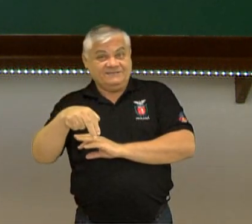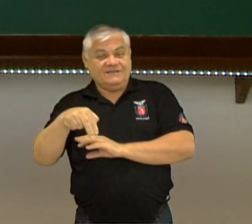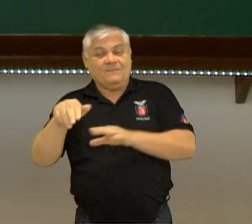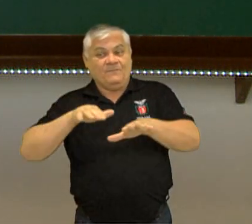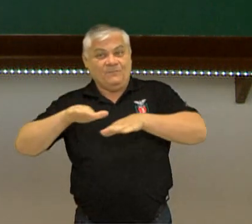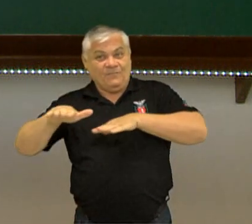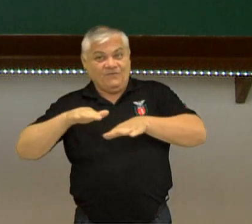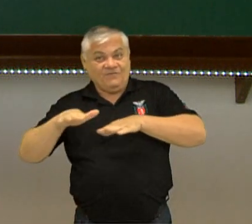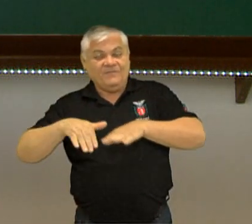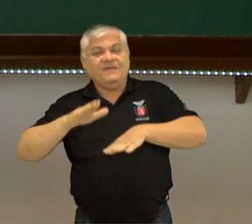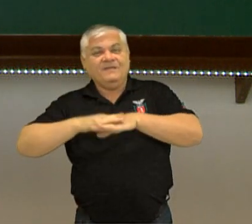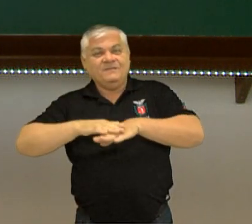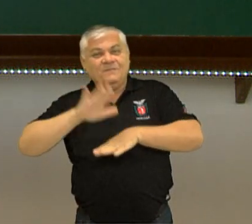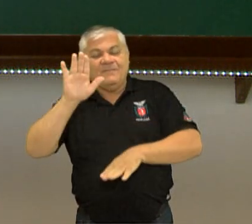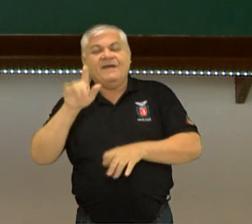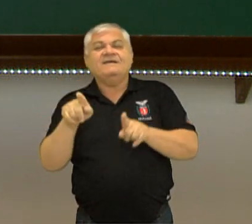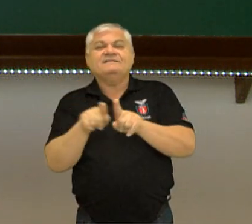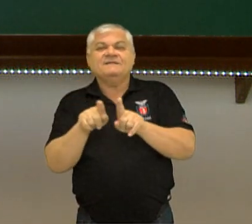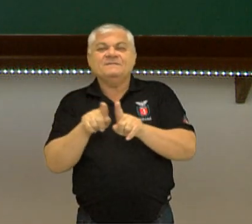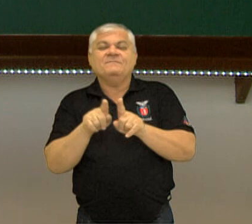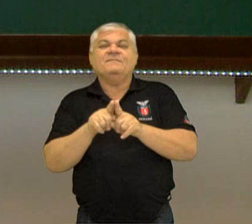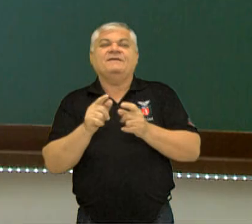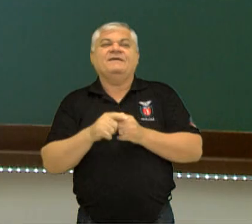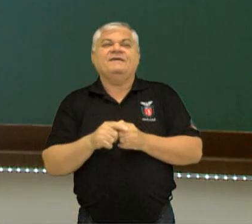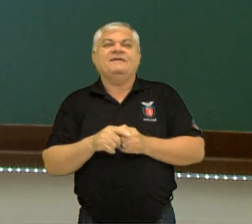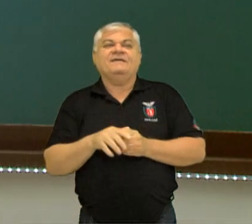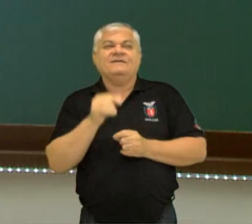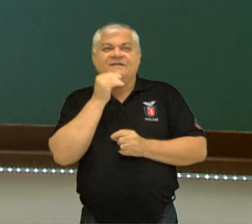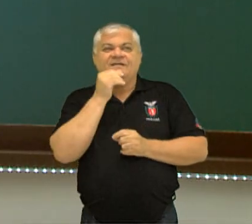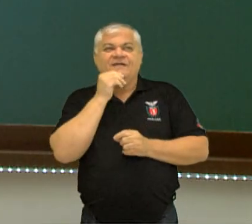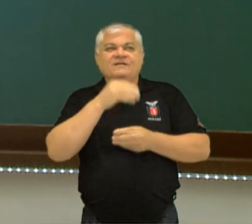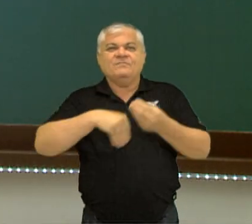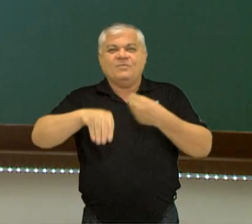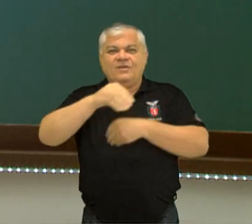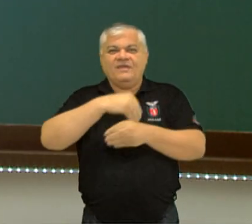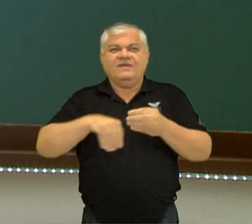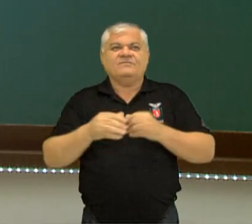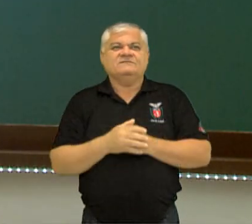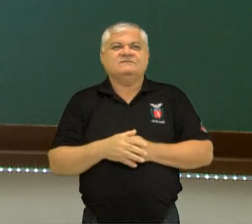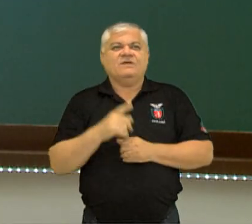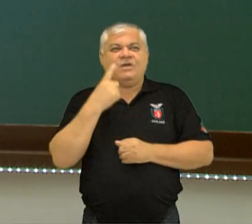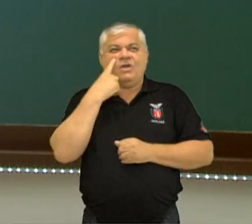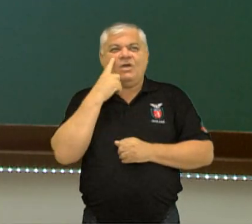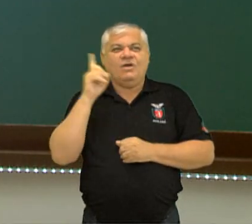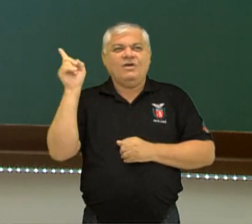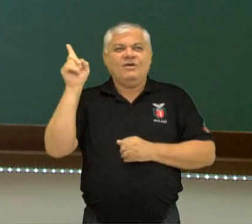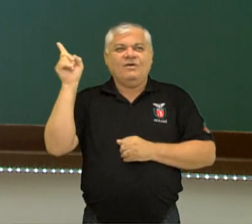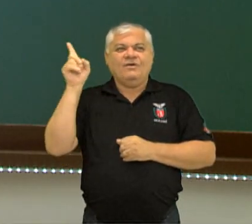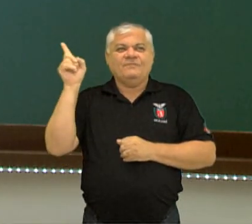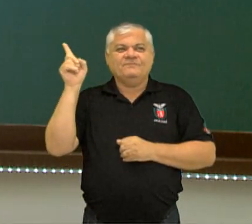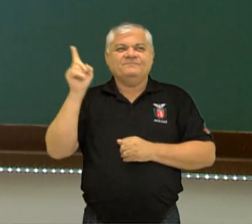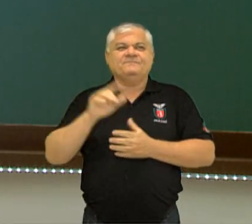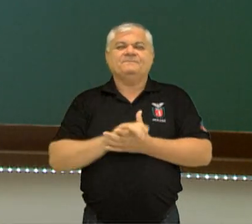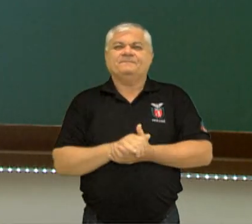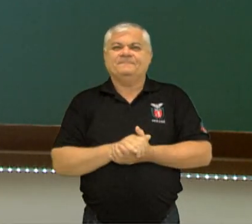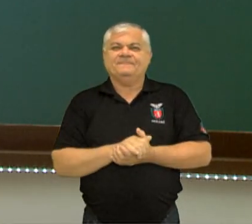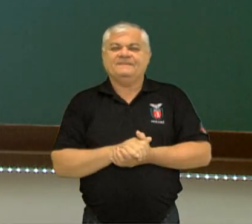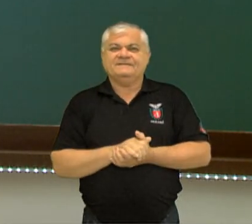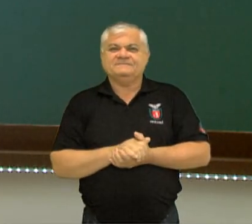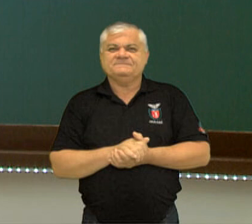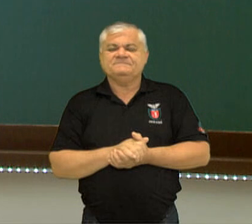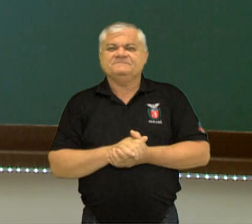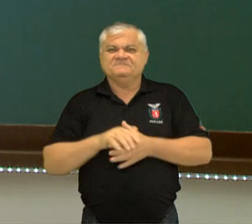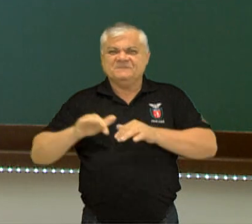movimento, mais a energia potenciais das moléculas. Vamos olhar para essa figura? Pessoal,